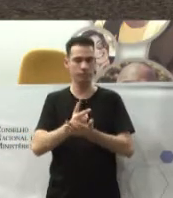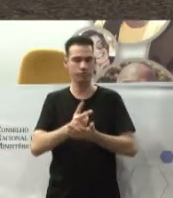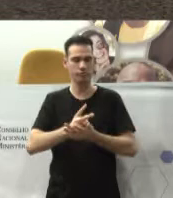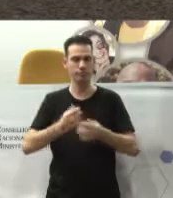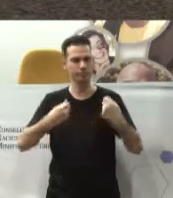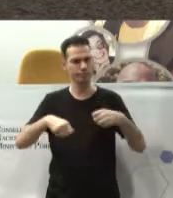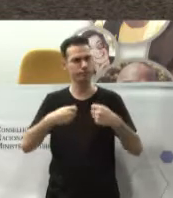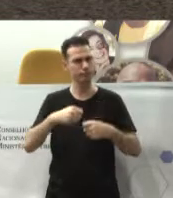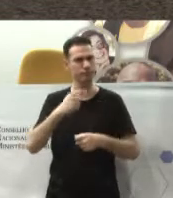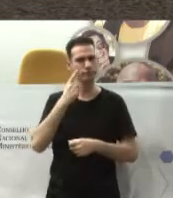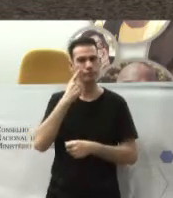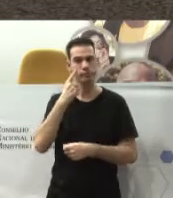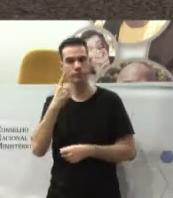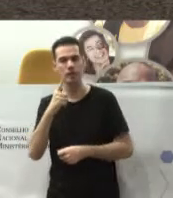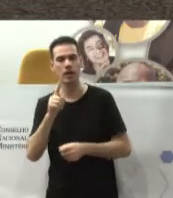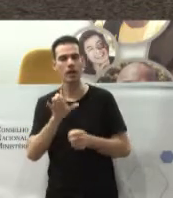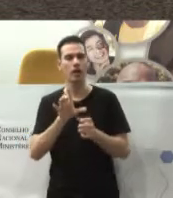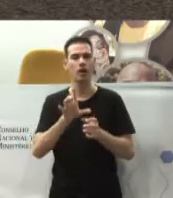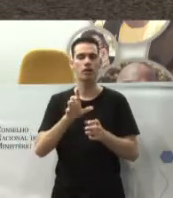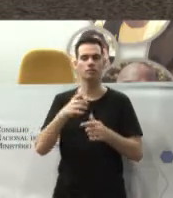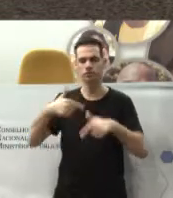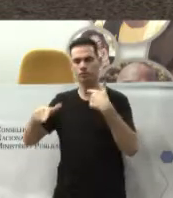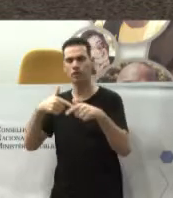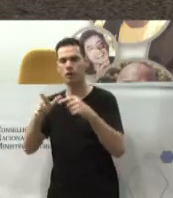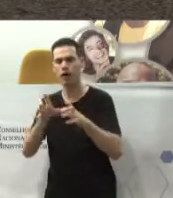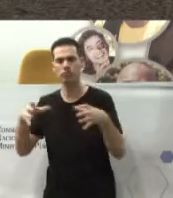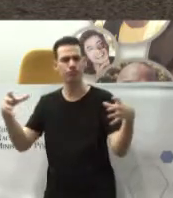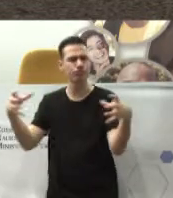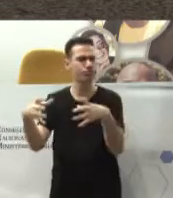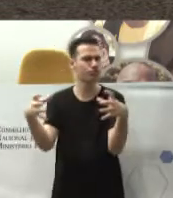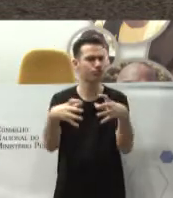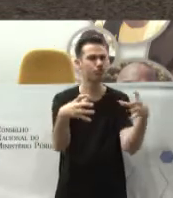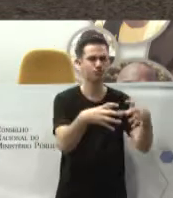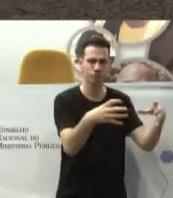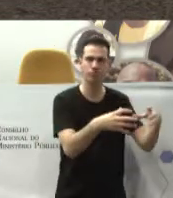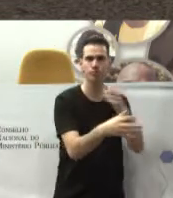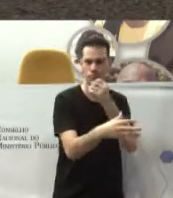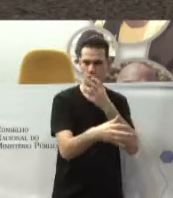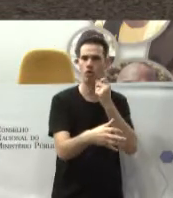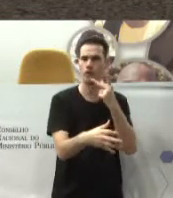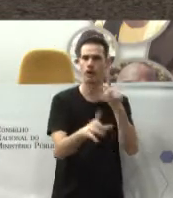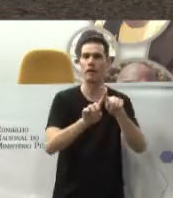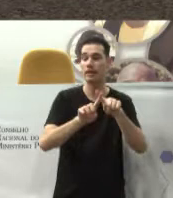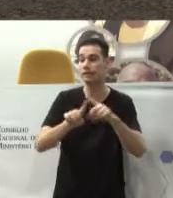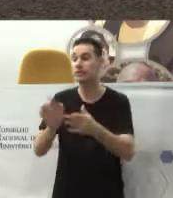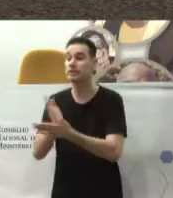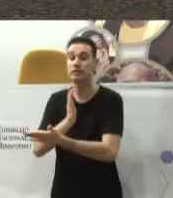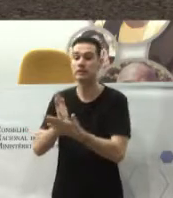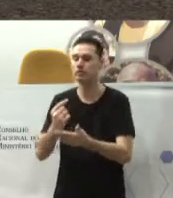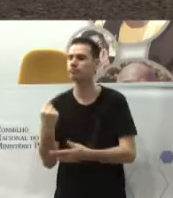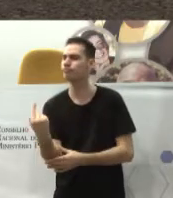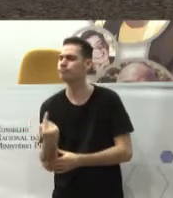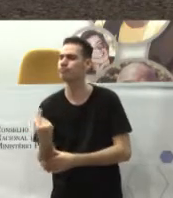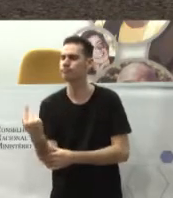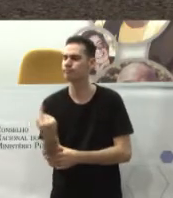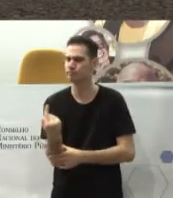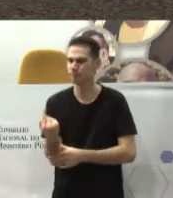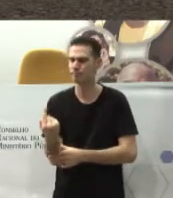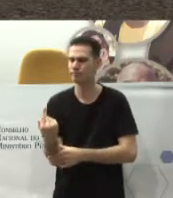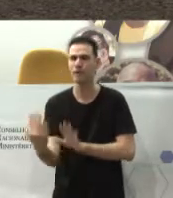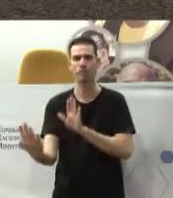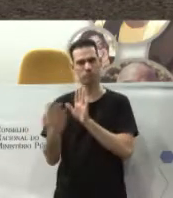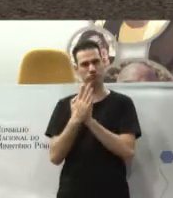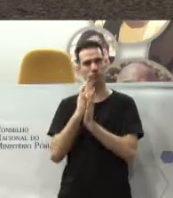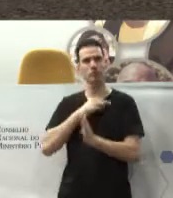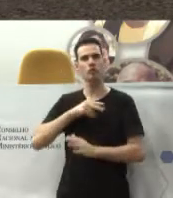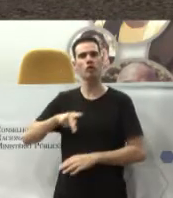devamos privilegiar as ações coletivas. Mas não podemos abandonar o indivíduo à sua sorte, que bate a porta do Ministério Público quando todas